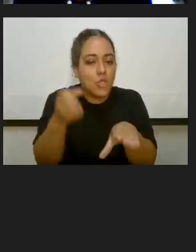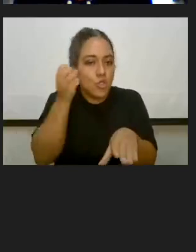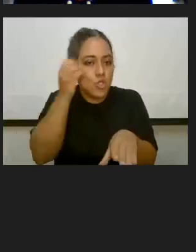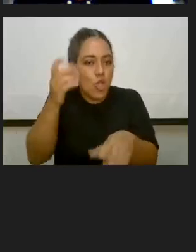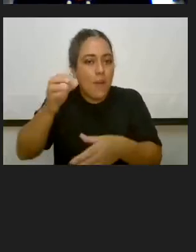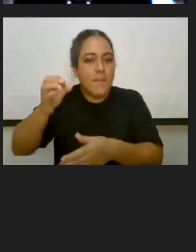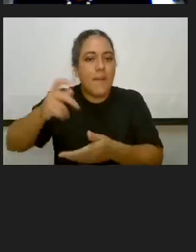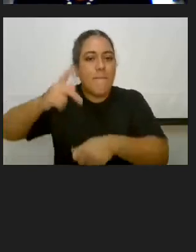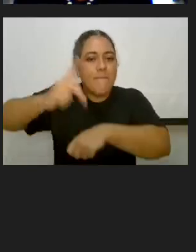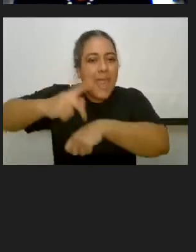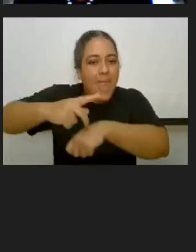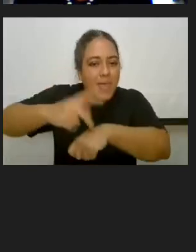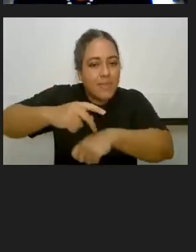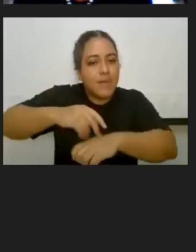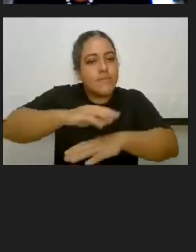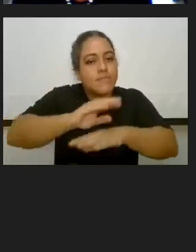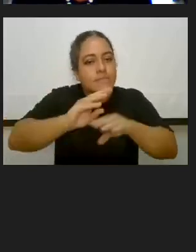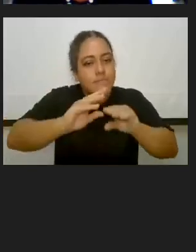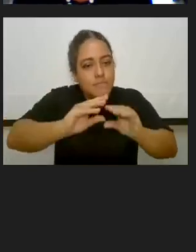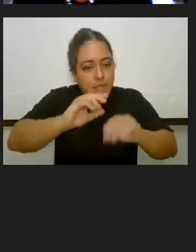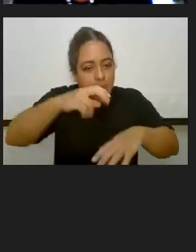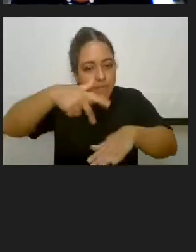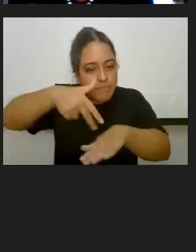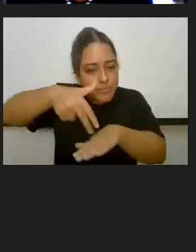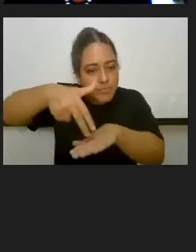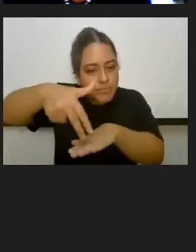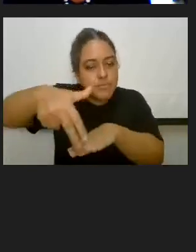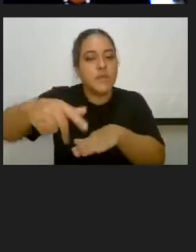estratégias provisórias, é tirar